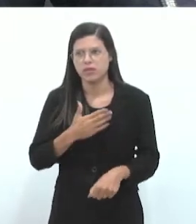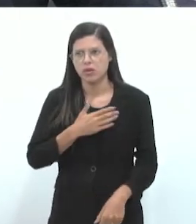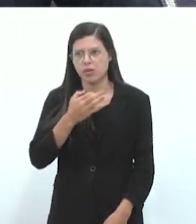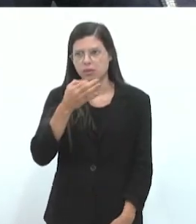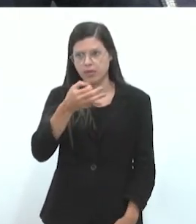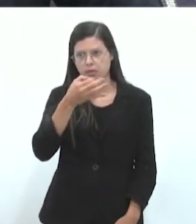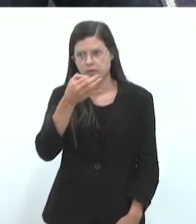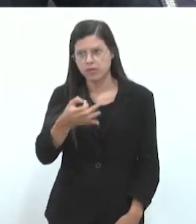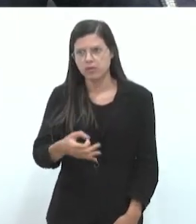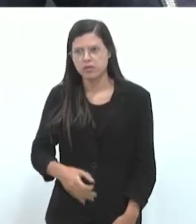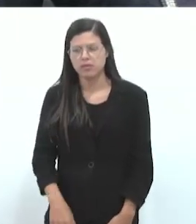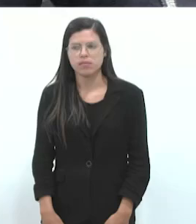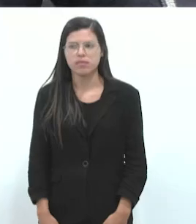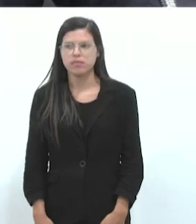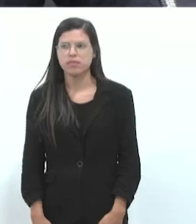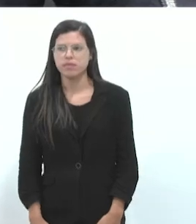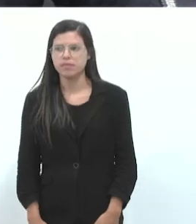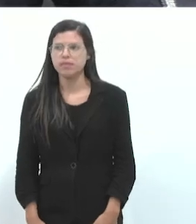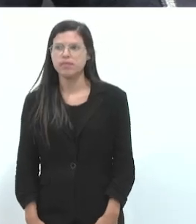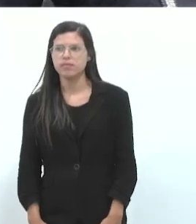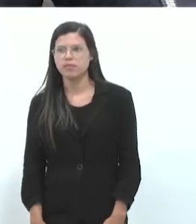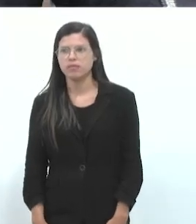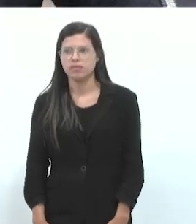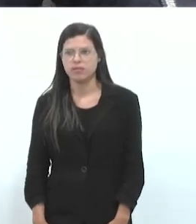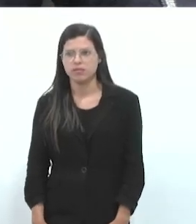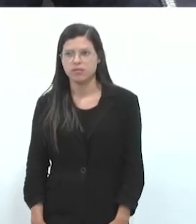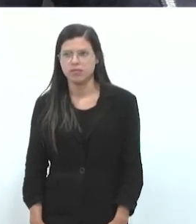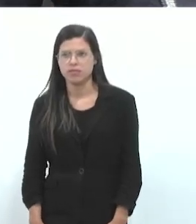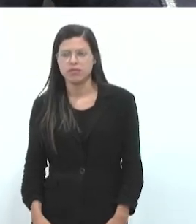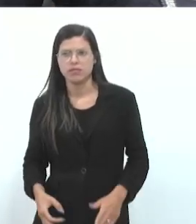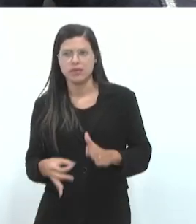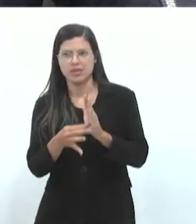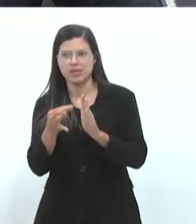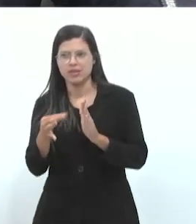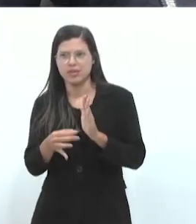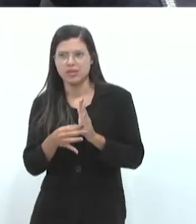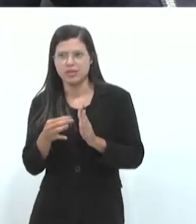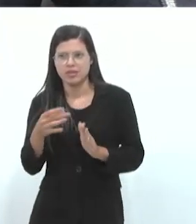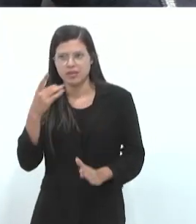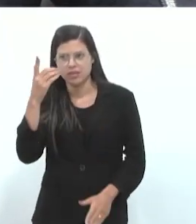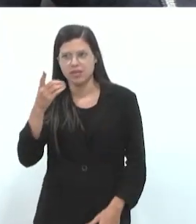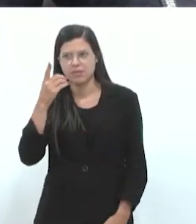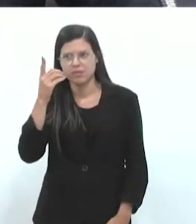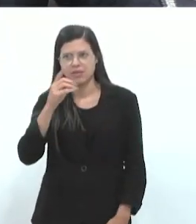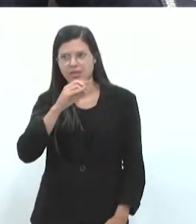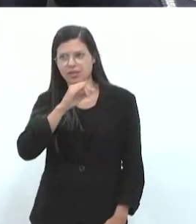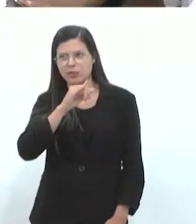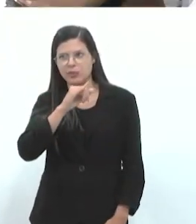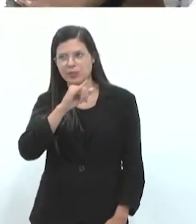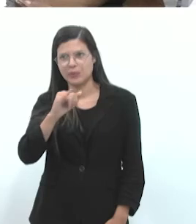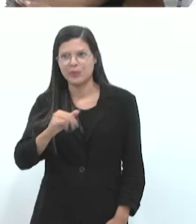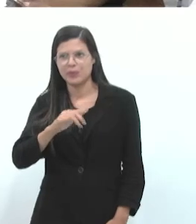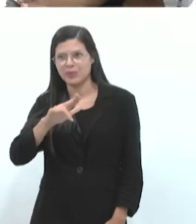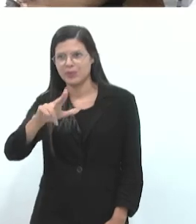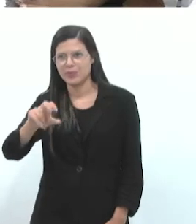para reforçar o parecer mortal ao deputado Júlio Rocha que Vossa Excelência entregou.